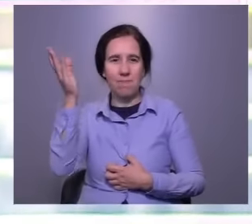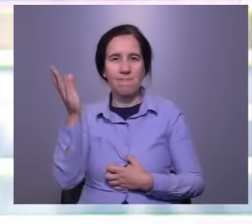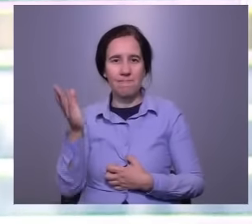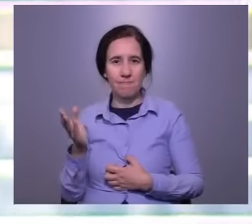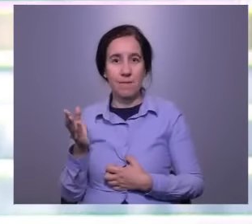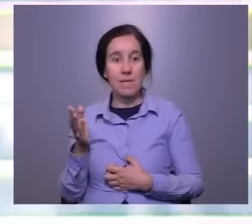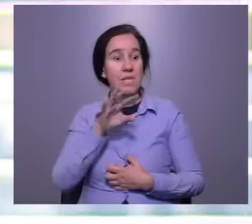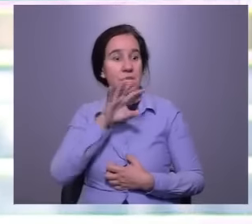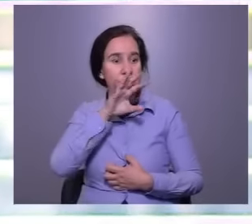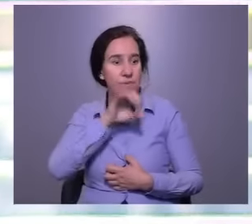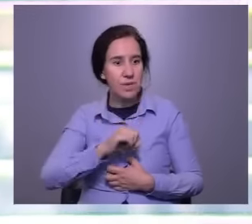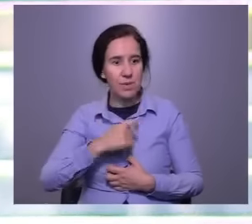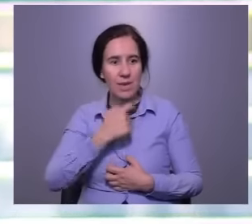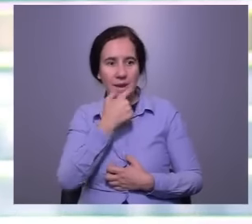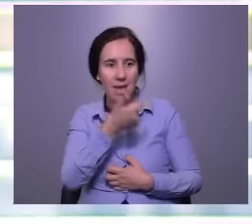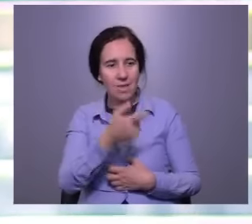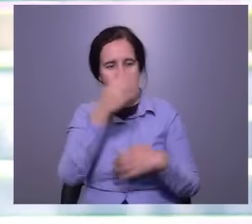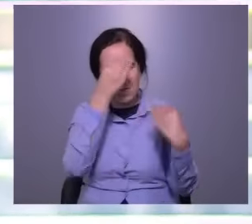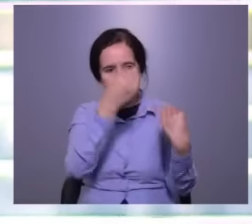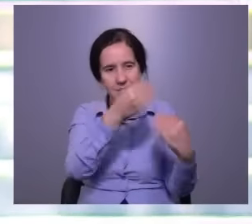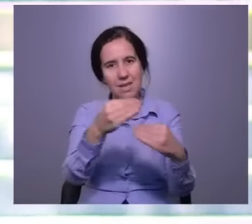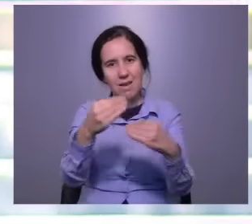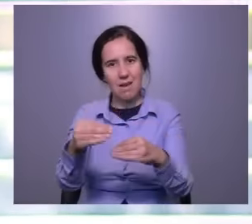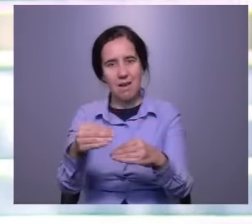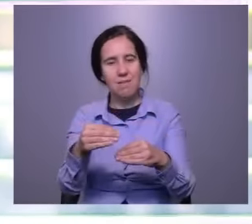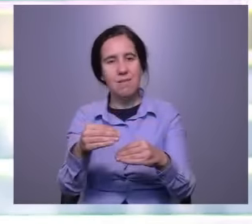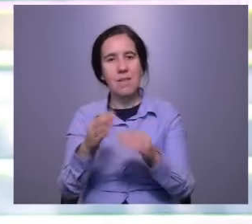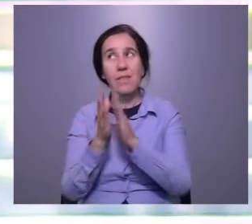fica privado de esperança.